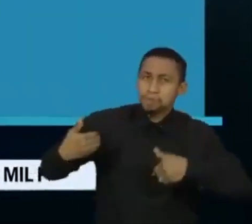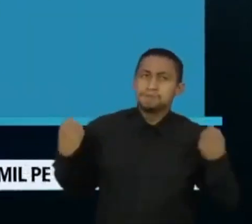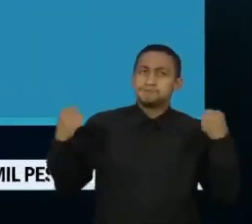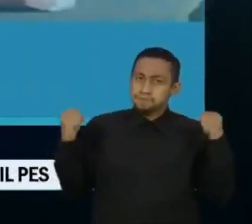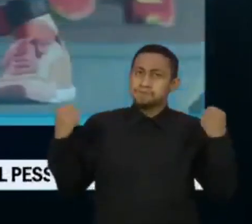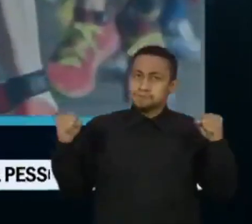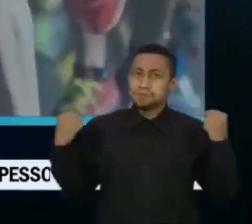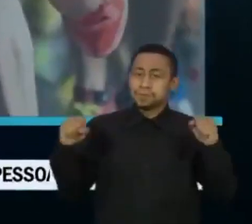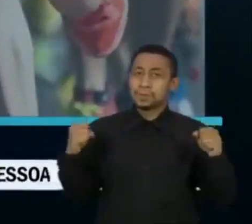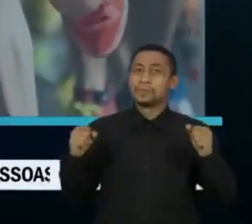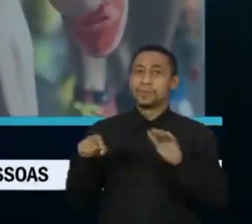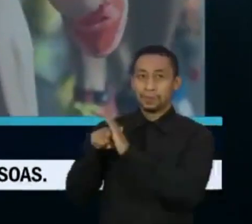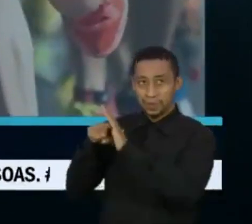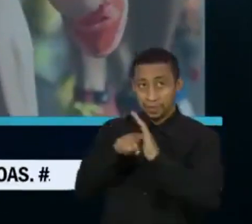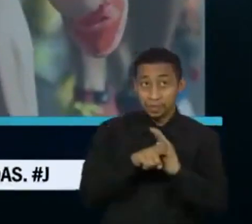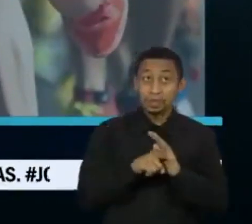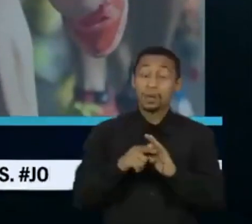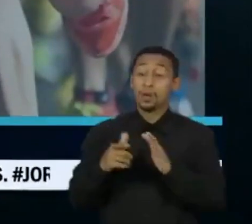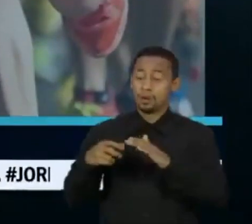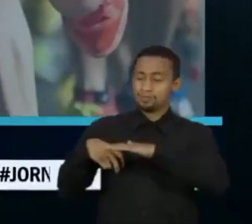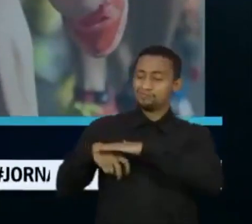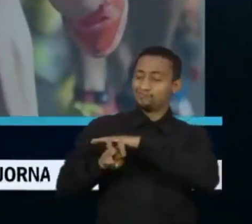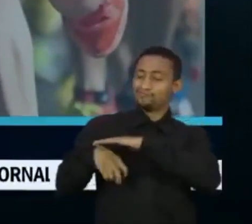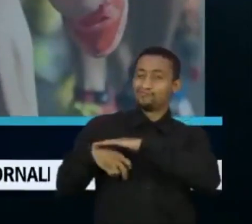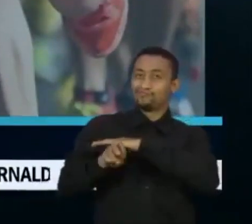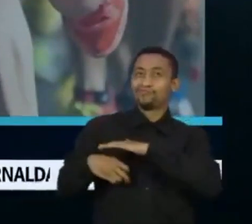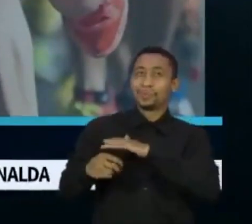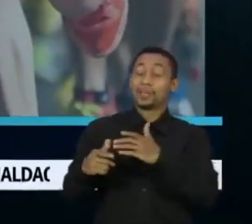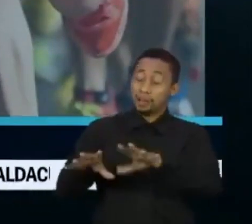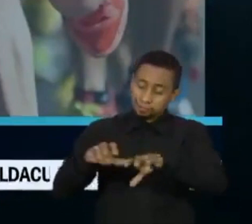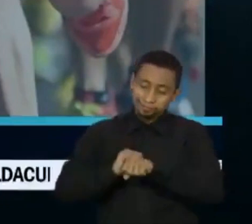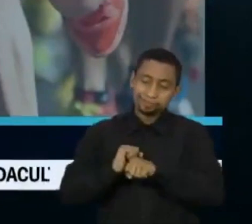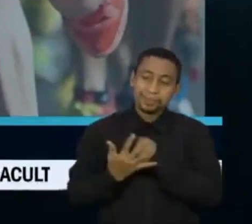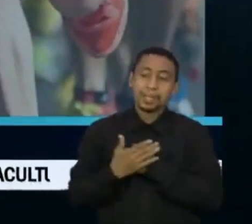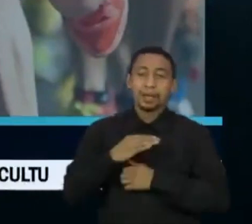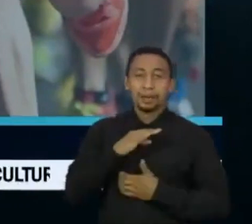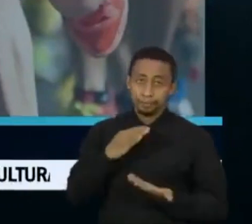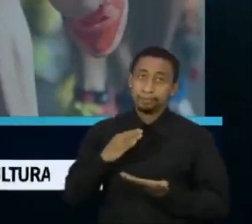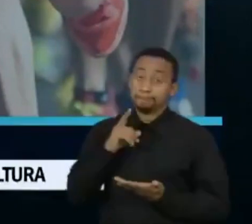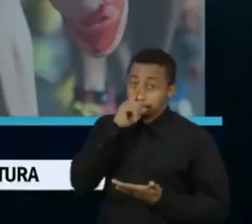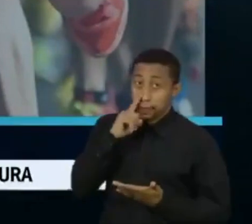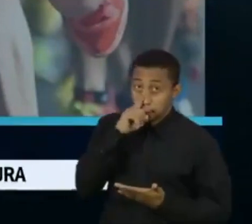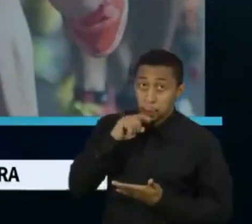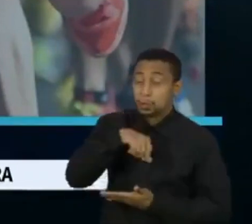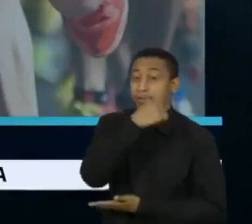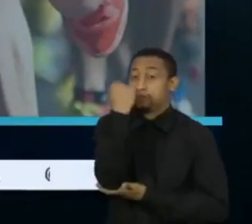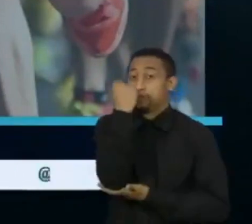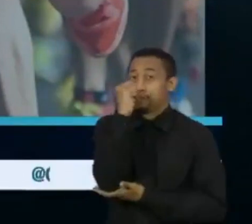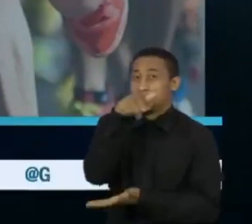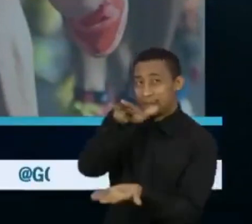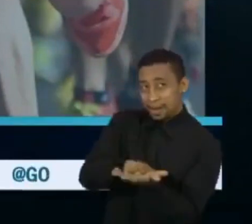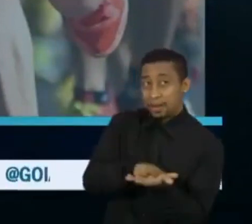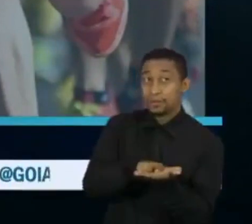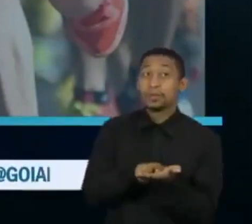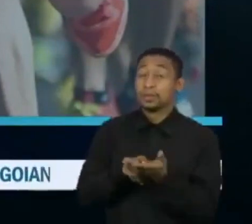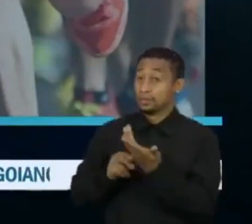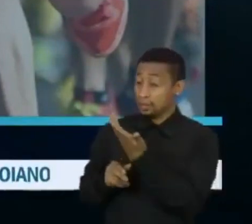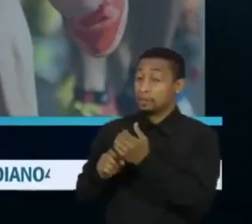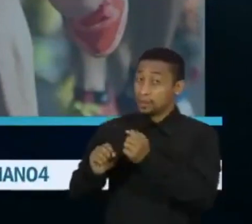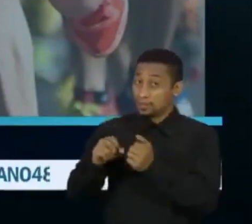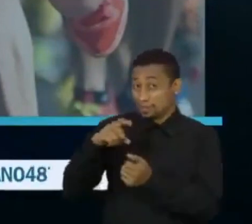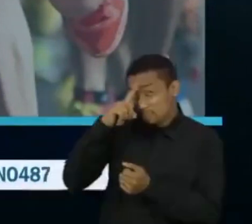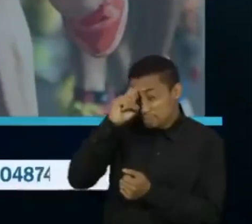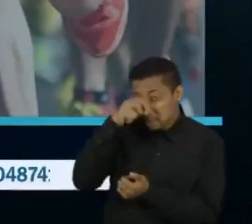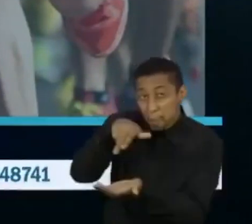o estudo concluiu que os sedentários estão mais propensos a forma mais grave da doença o sedentarismo aumenta as chances de